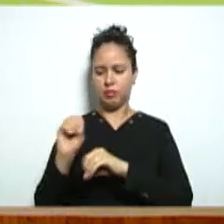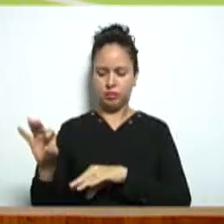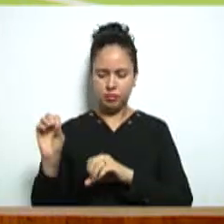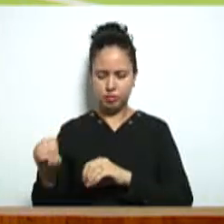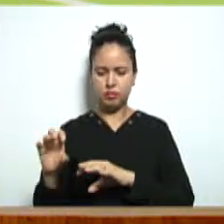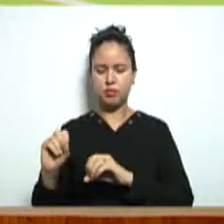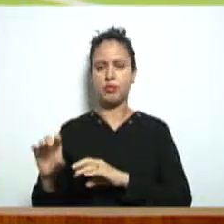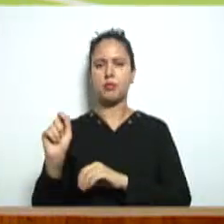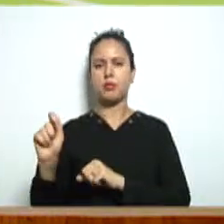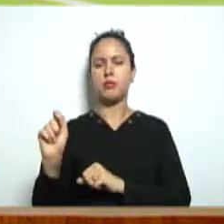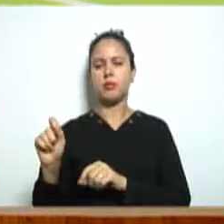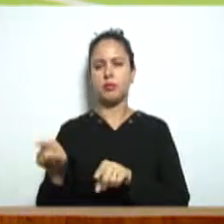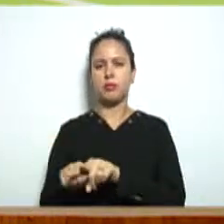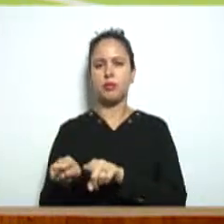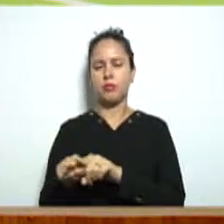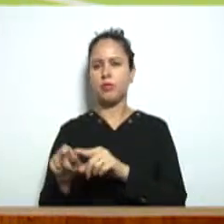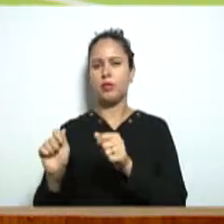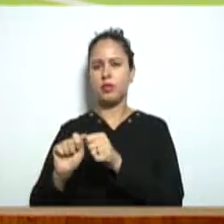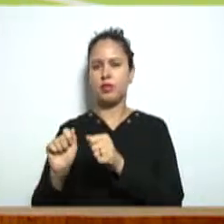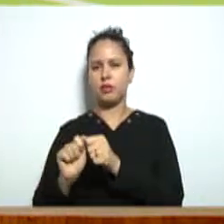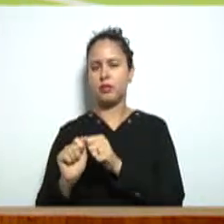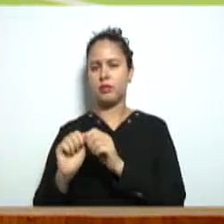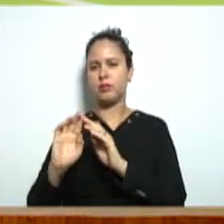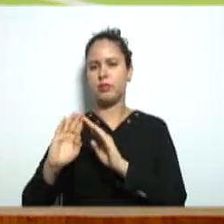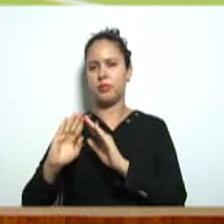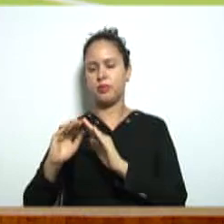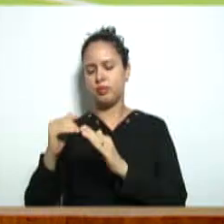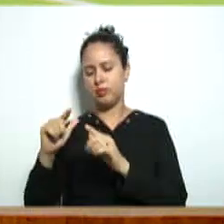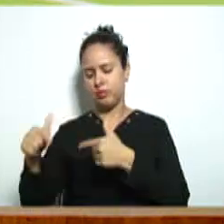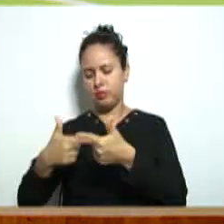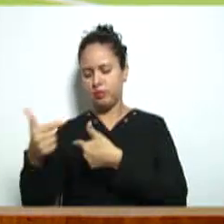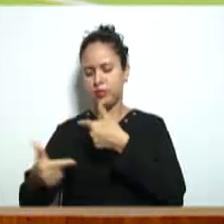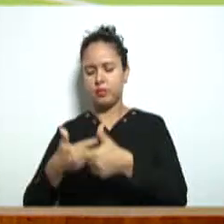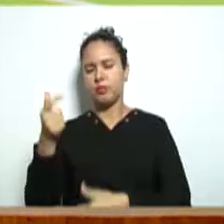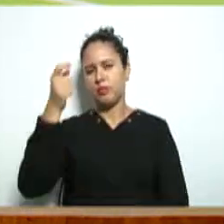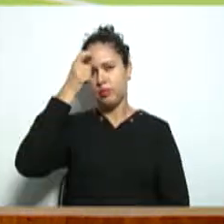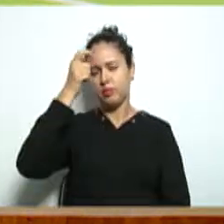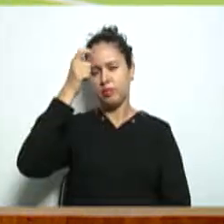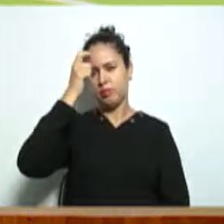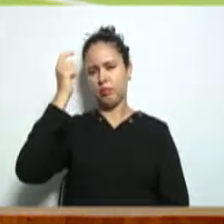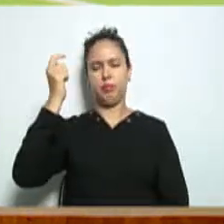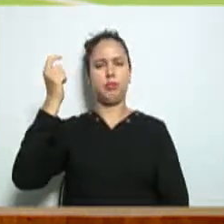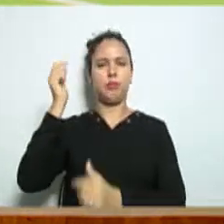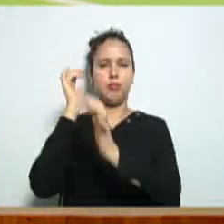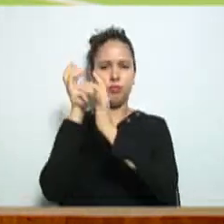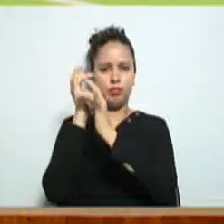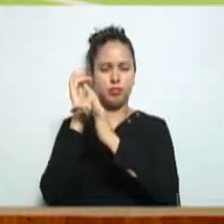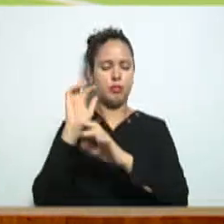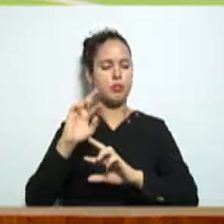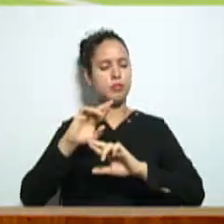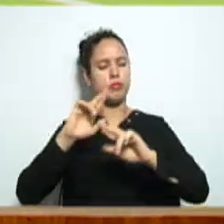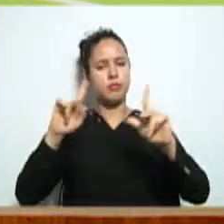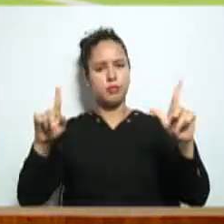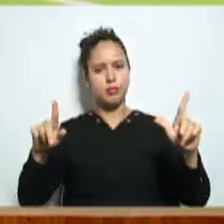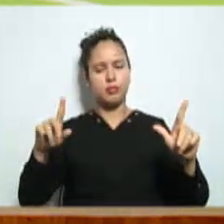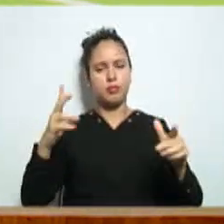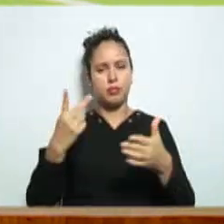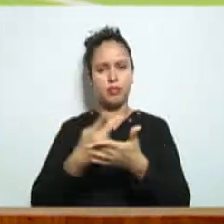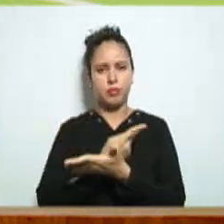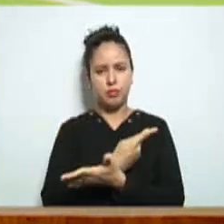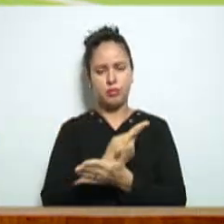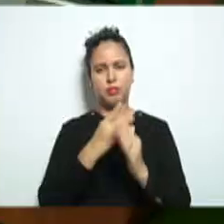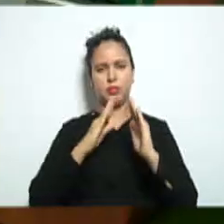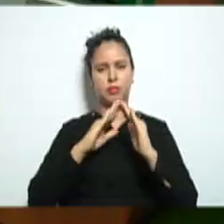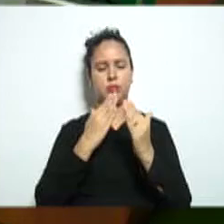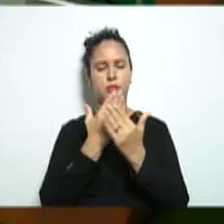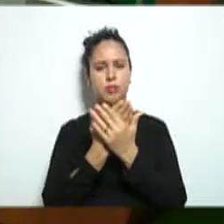educar também quem fazia o trabalho intelectual. E eram modos de educar diferentes. E aí vai surgir o que a gente conhece